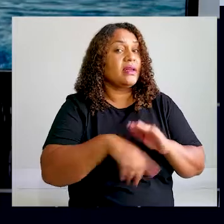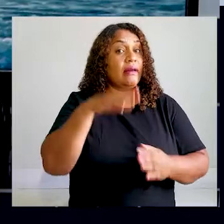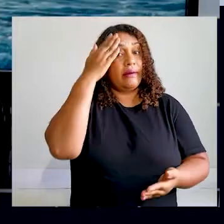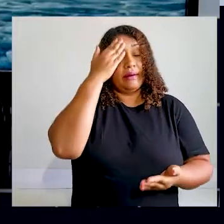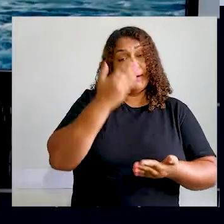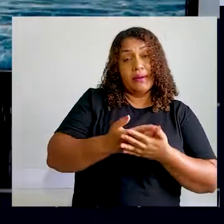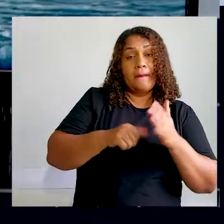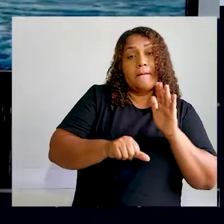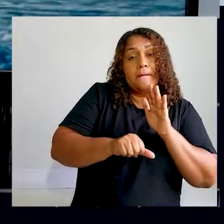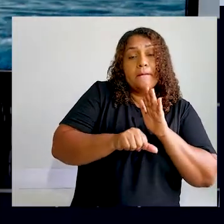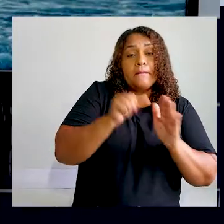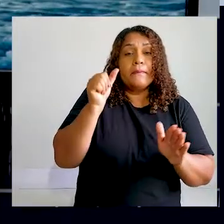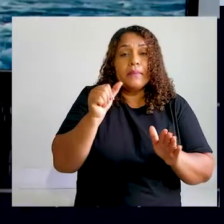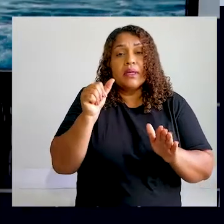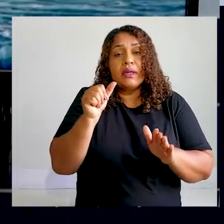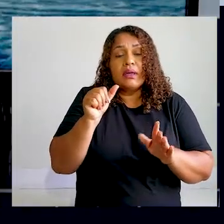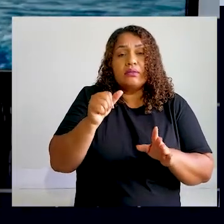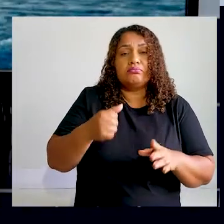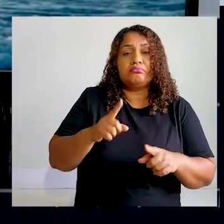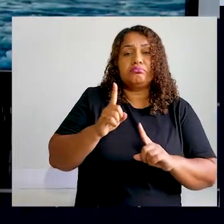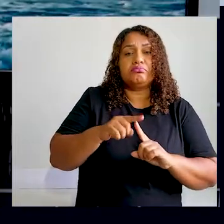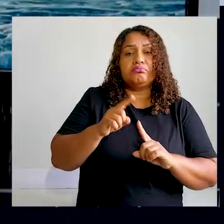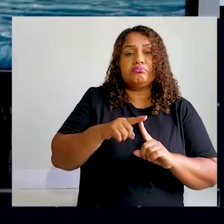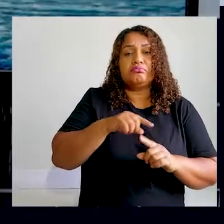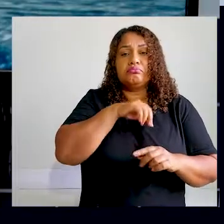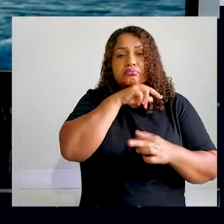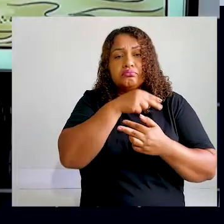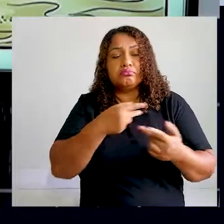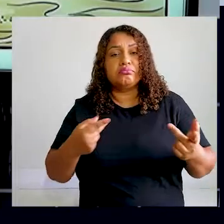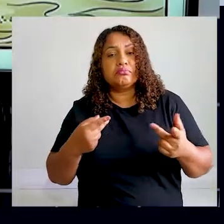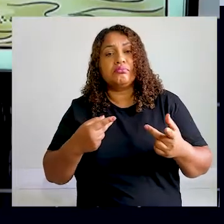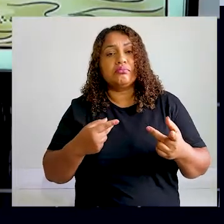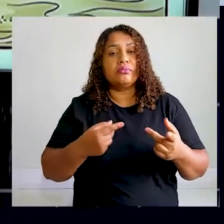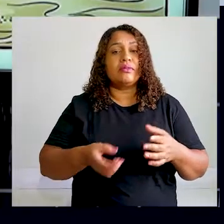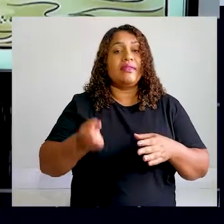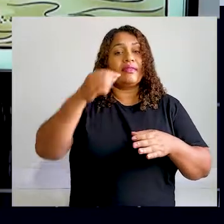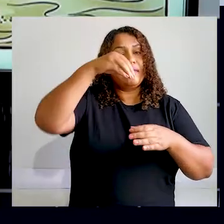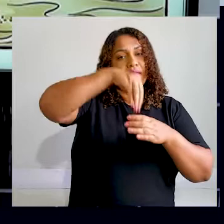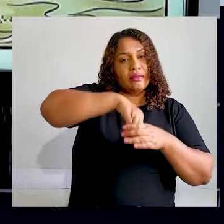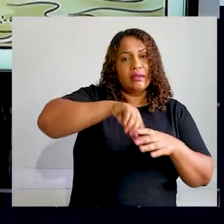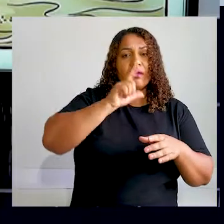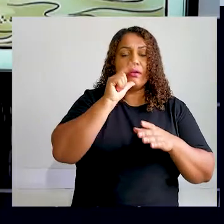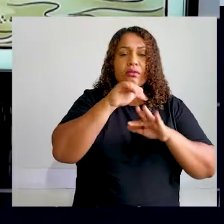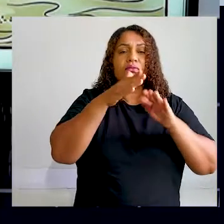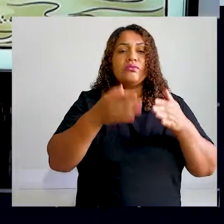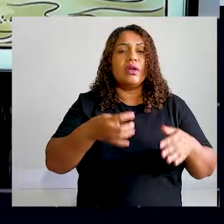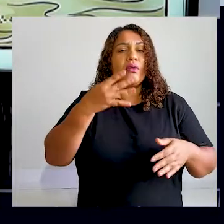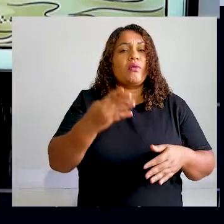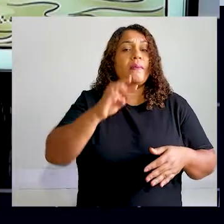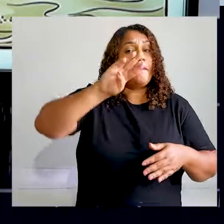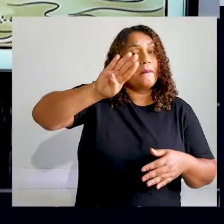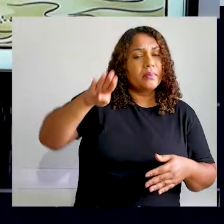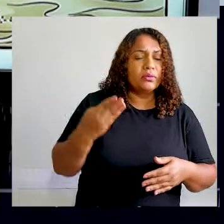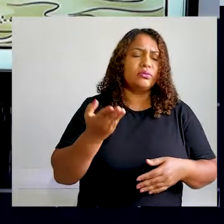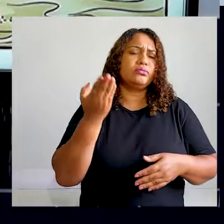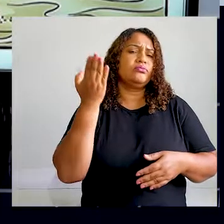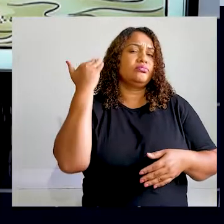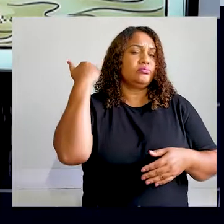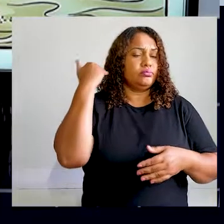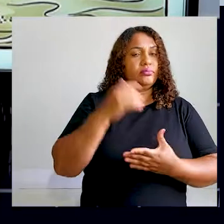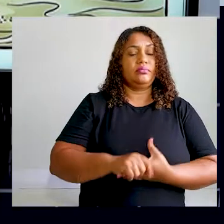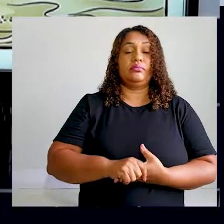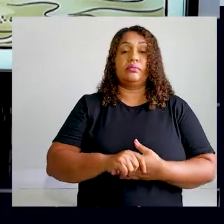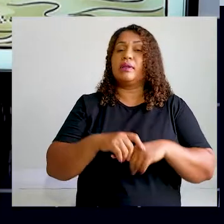acreditam que as primeiras formas de vida do nosso planeta surgiram nos oceanos há cerca de 4 bilhões de